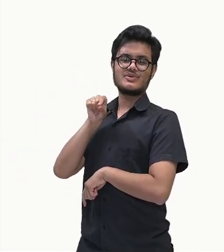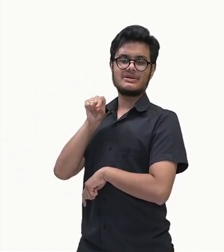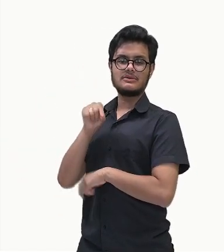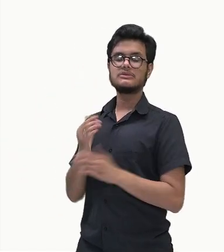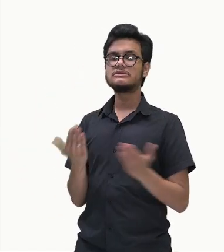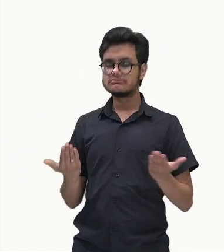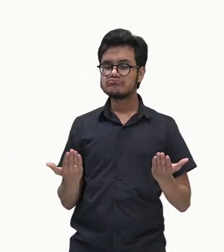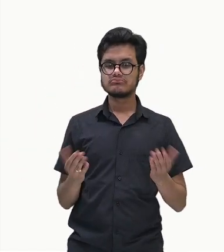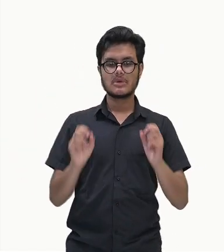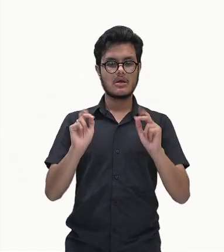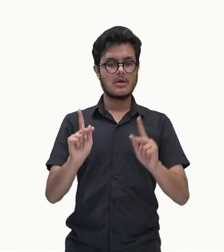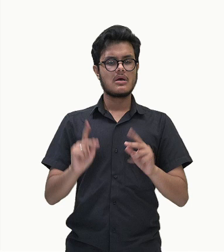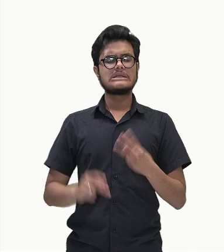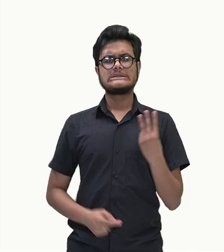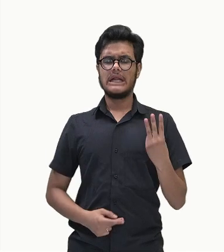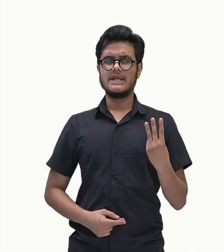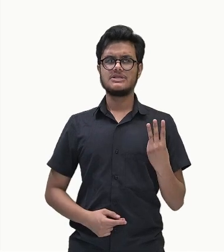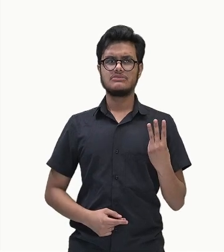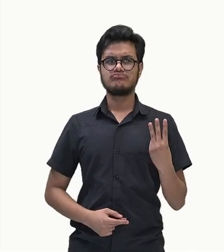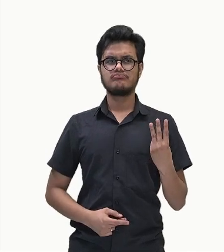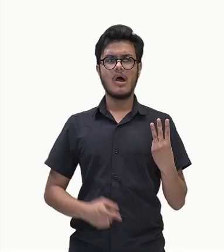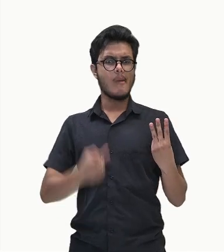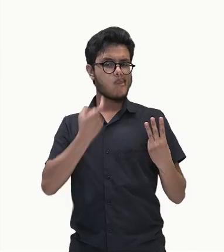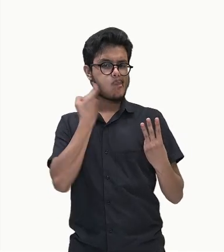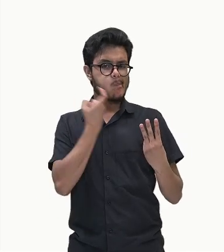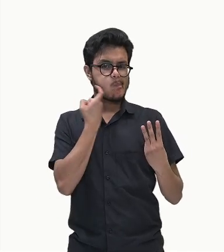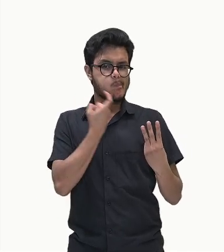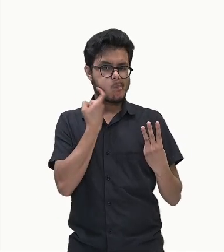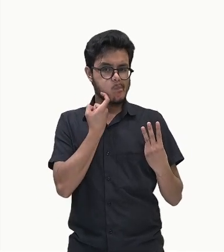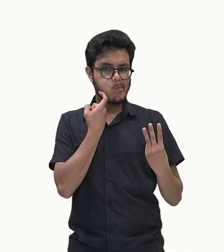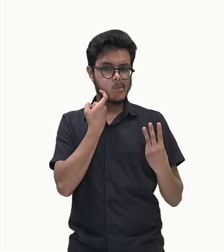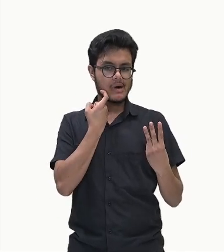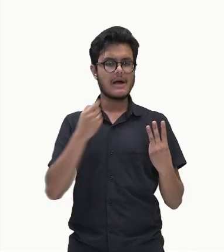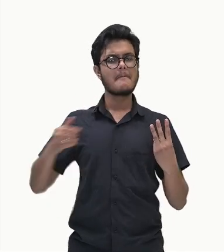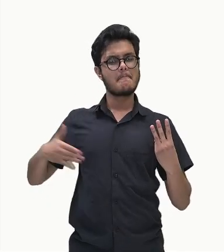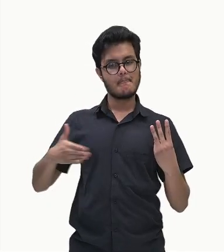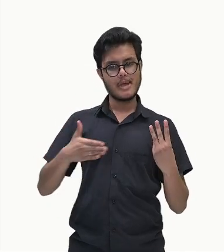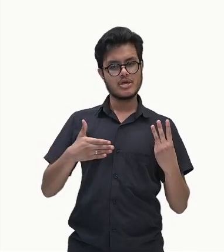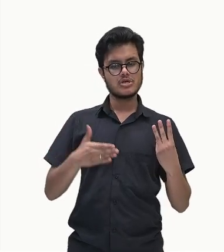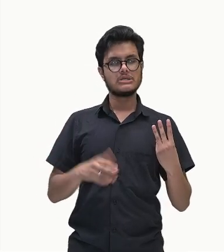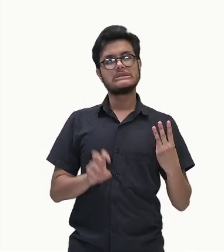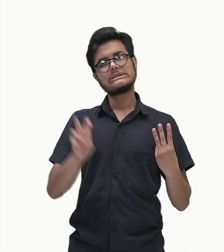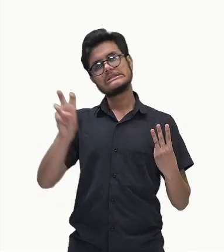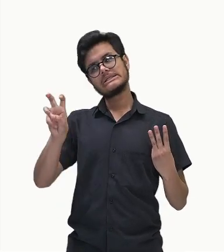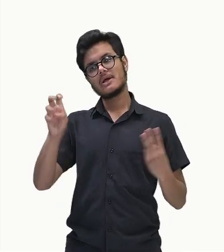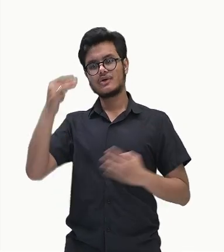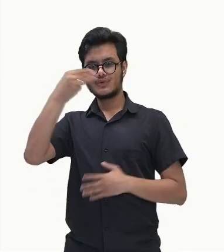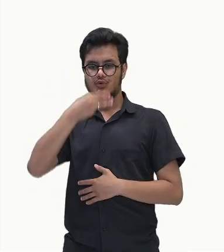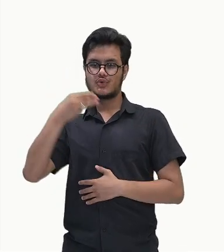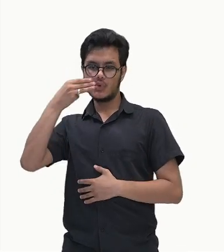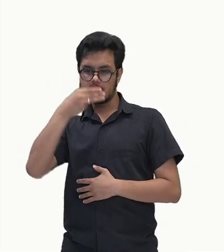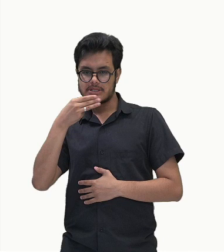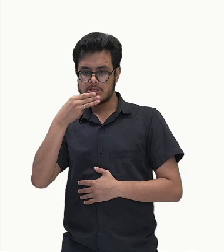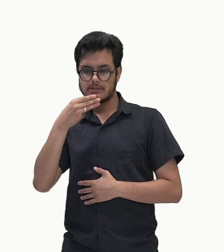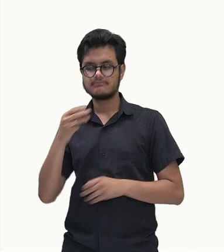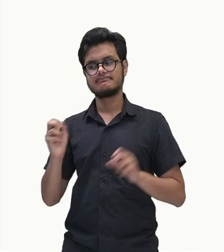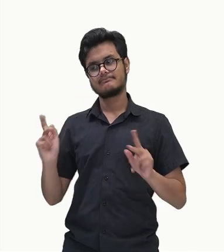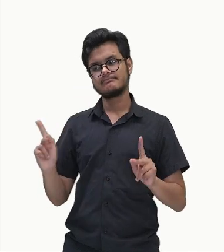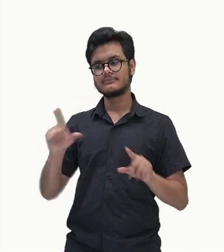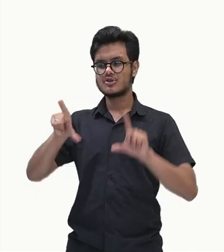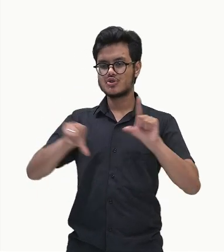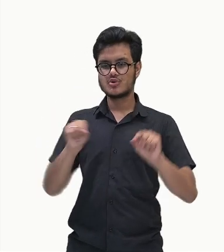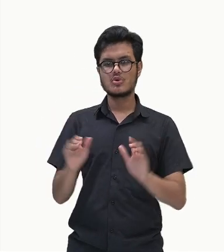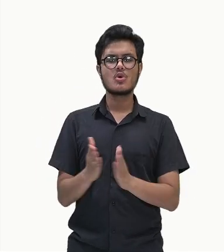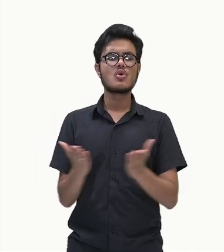bom ela tem três opções de peixe para escolher e tem cinco opções de sobremesa para escolher